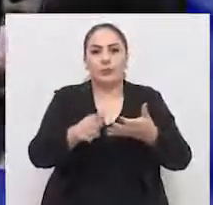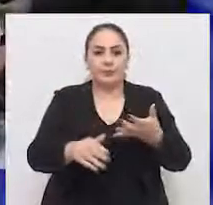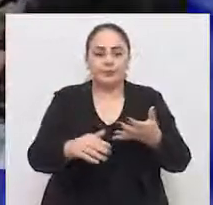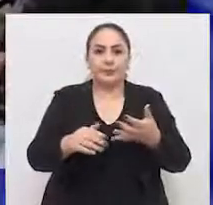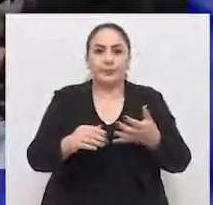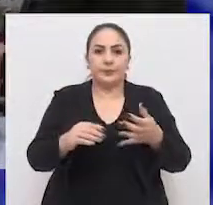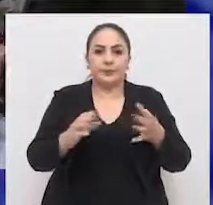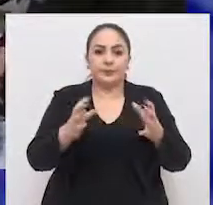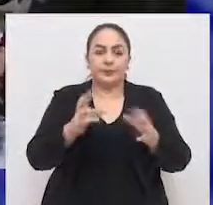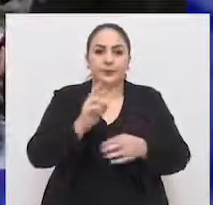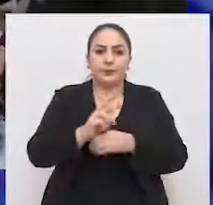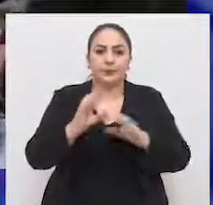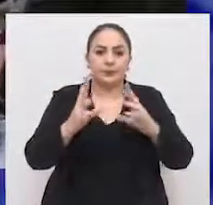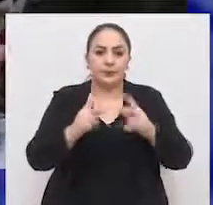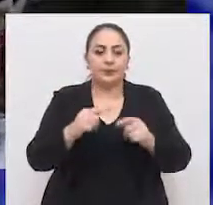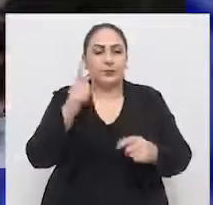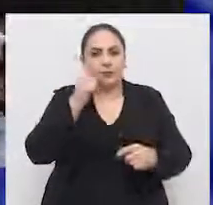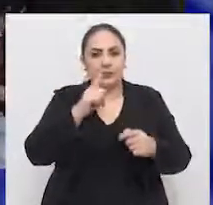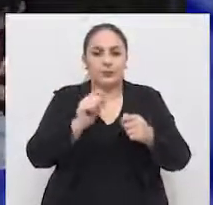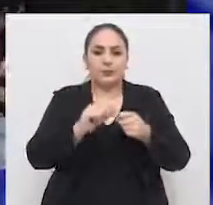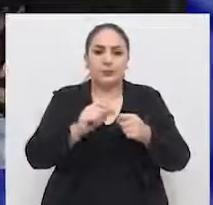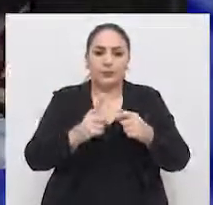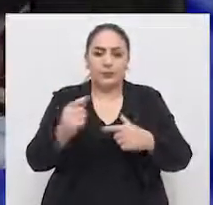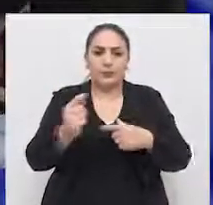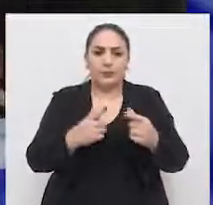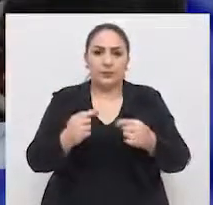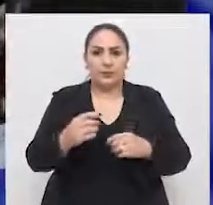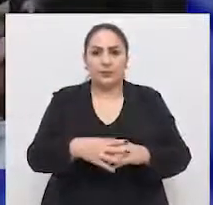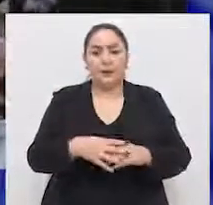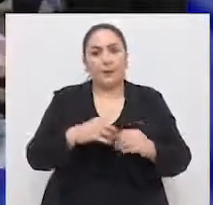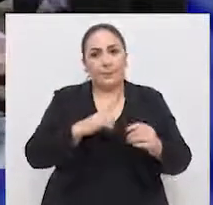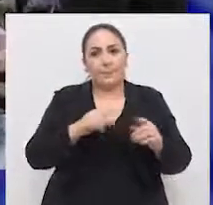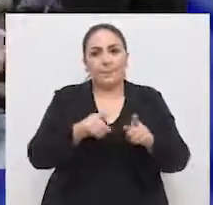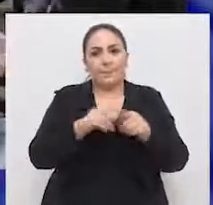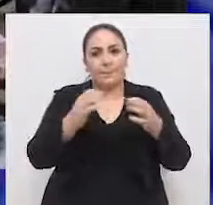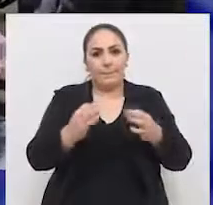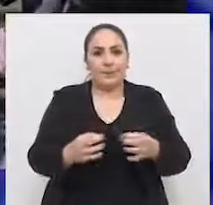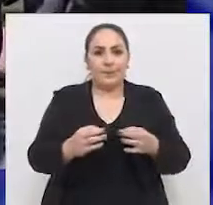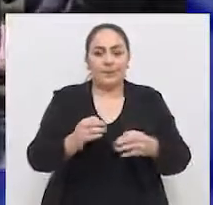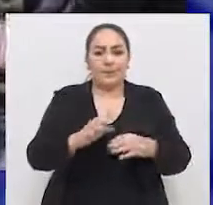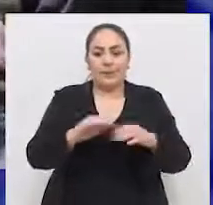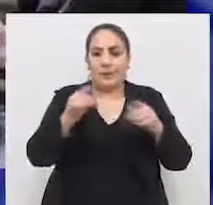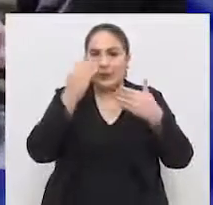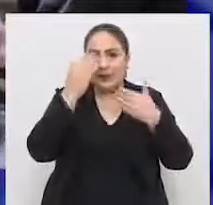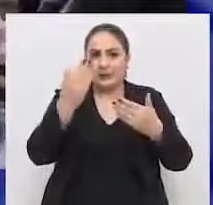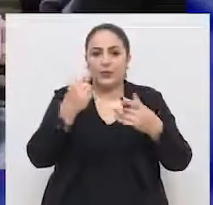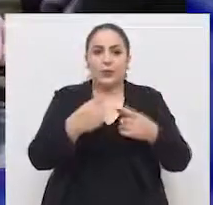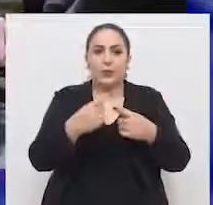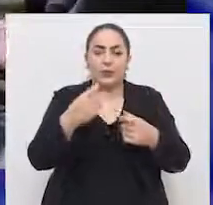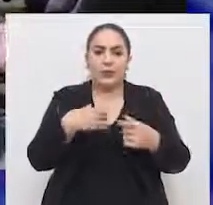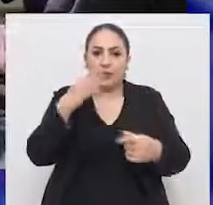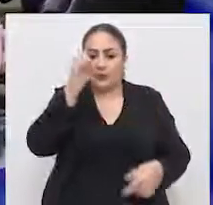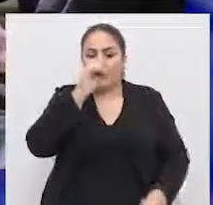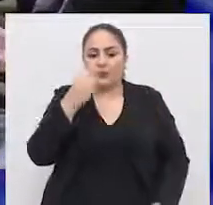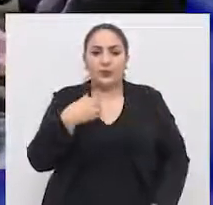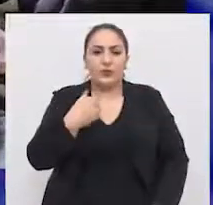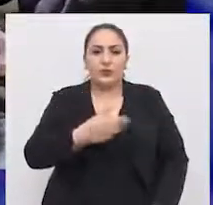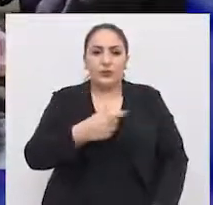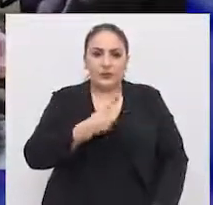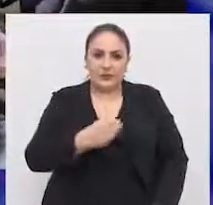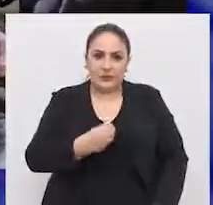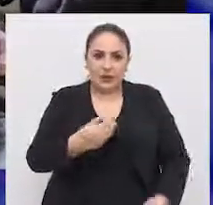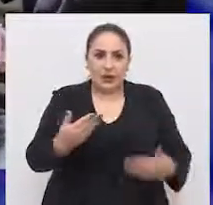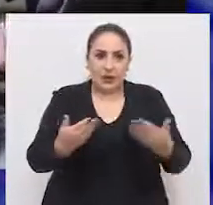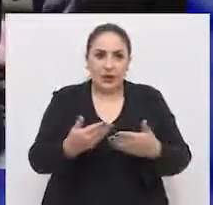isso aqui girar para que vocês possam ir embora. E com certeza a gente é muito grato com o aprendizado que a gente está tendo